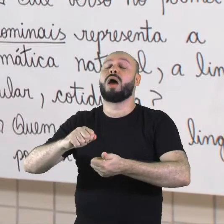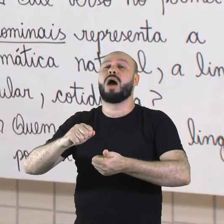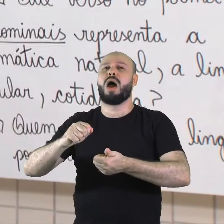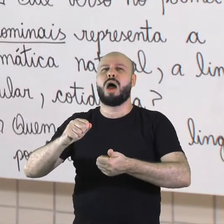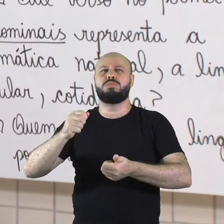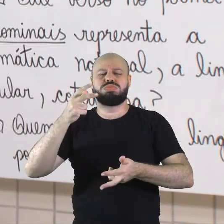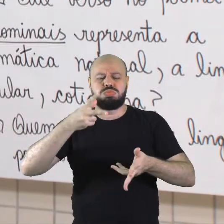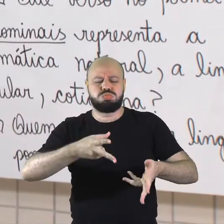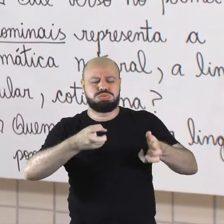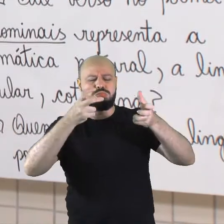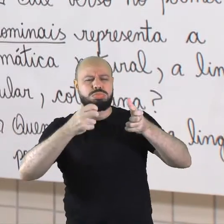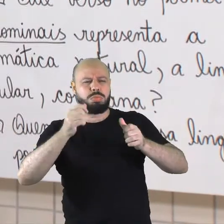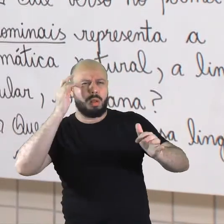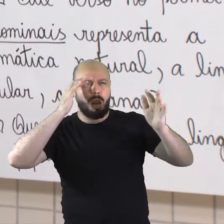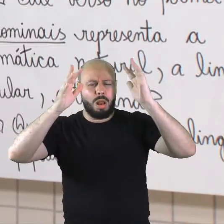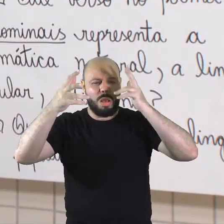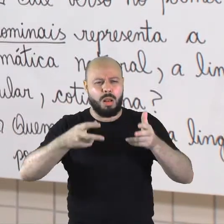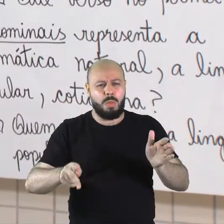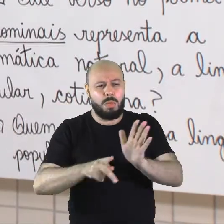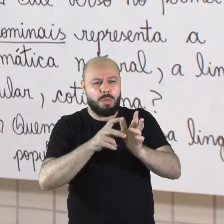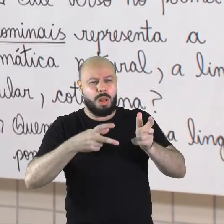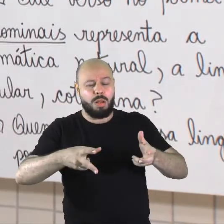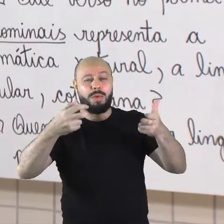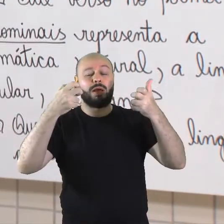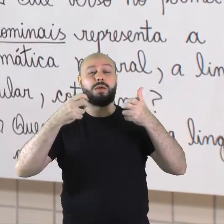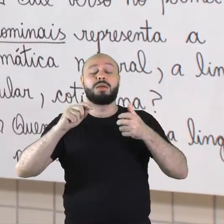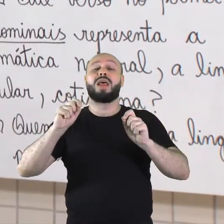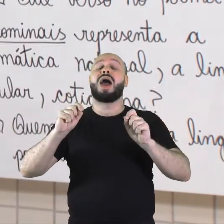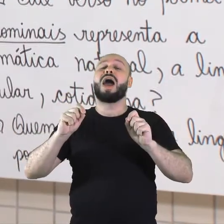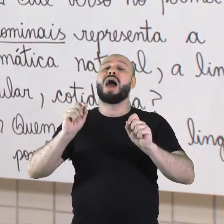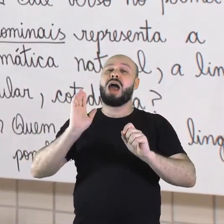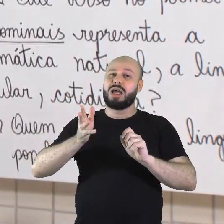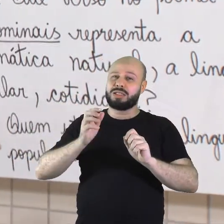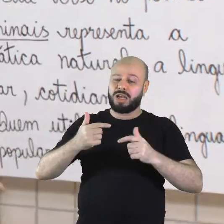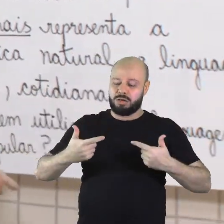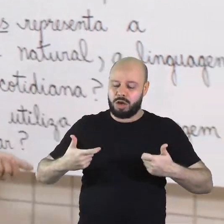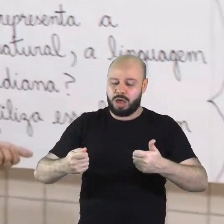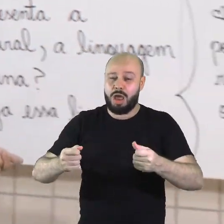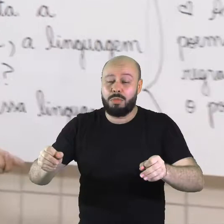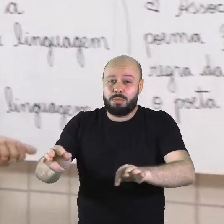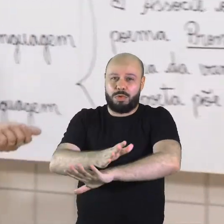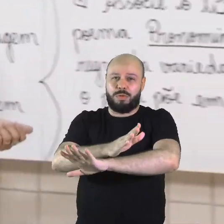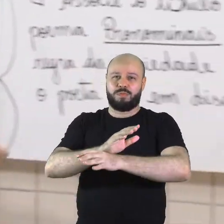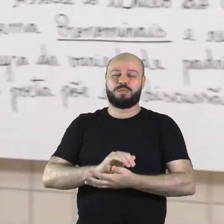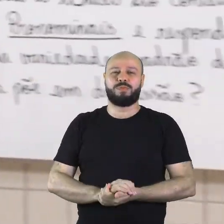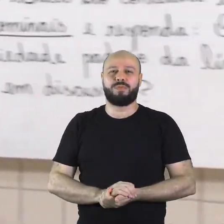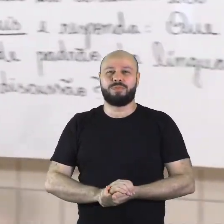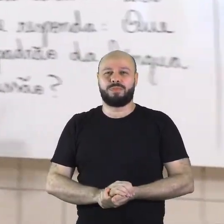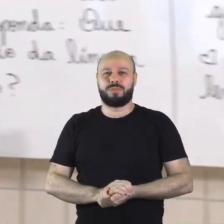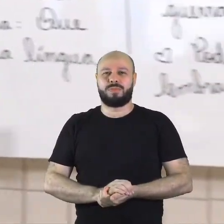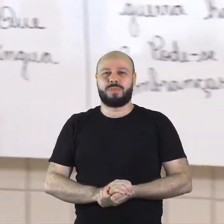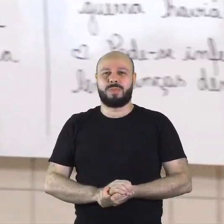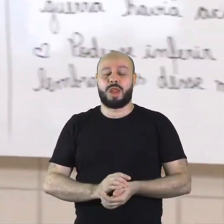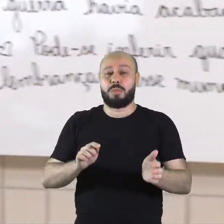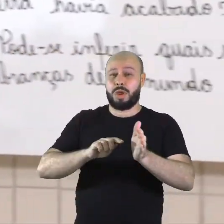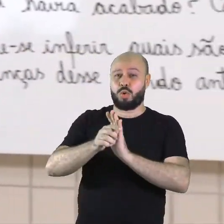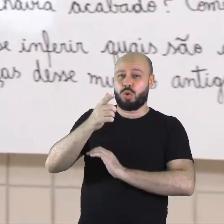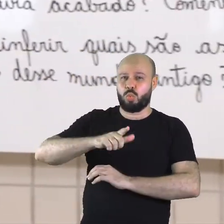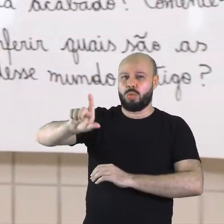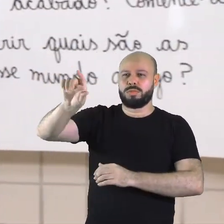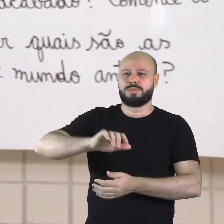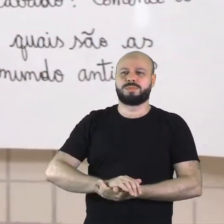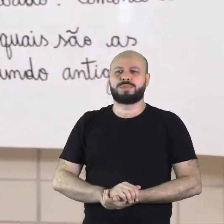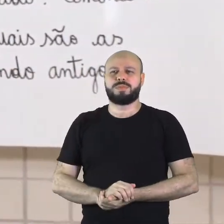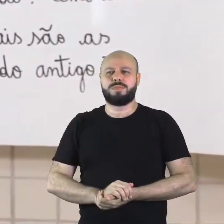essa estrofe deixa bem claro que a guerra tinha acabado, certo? Então vamos ver a outra questão? Pode-se